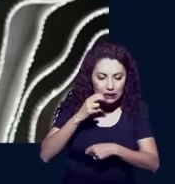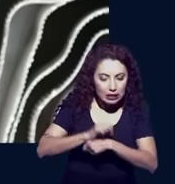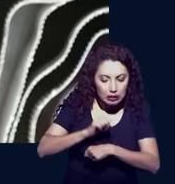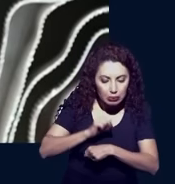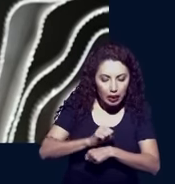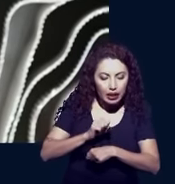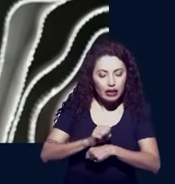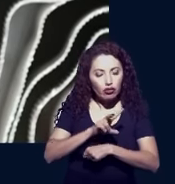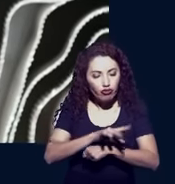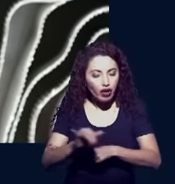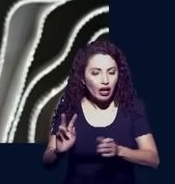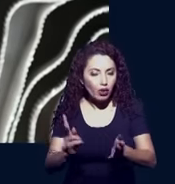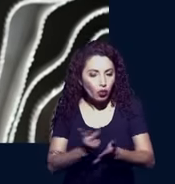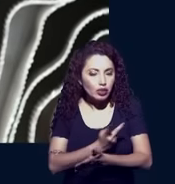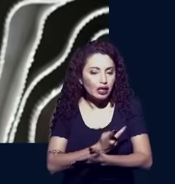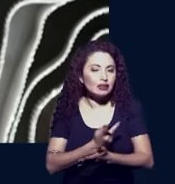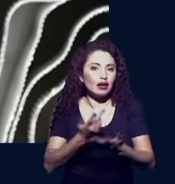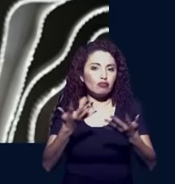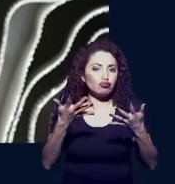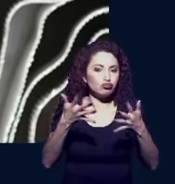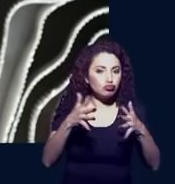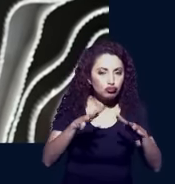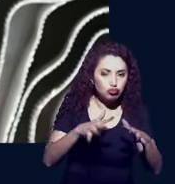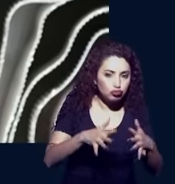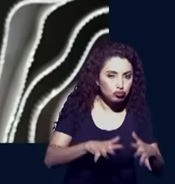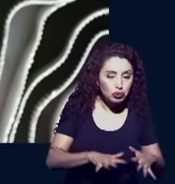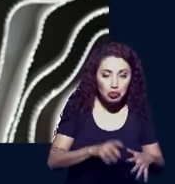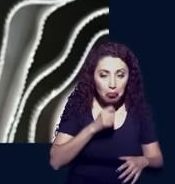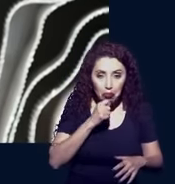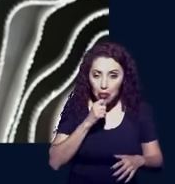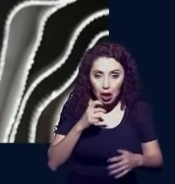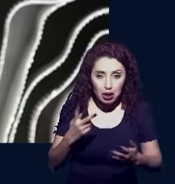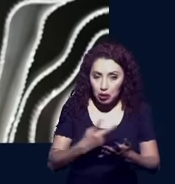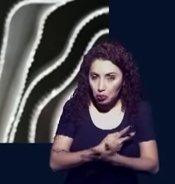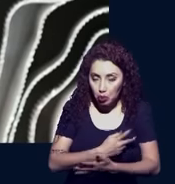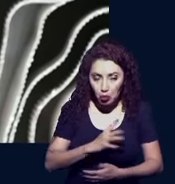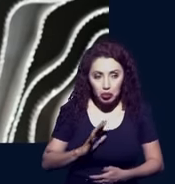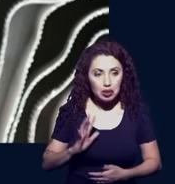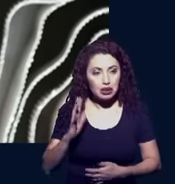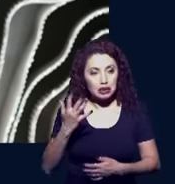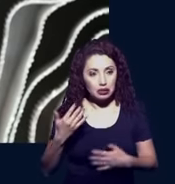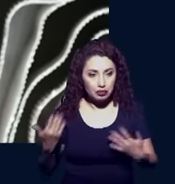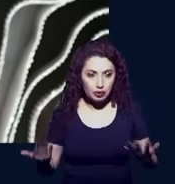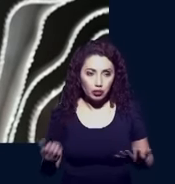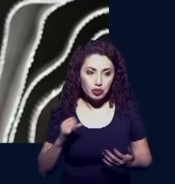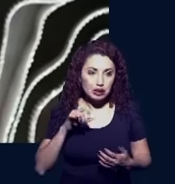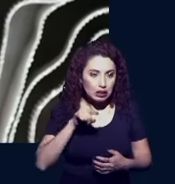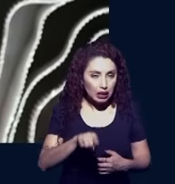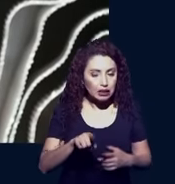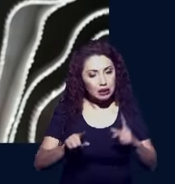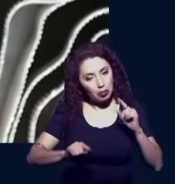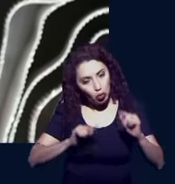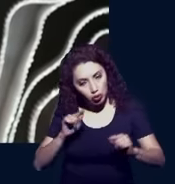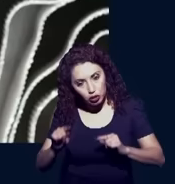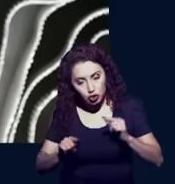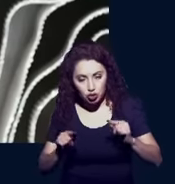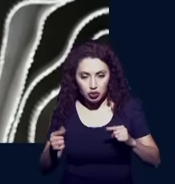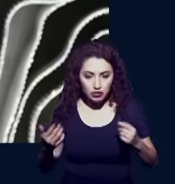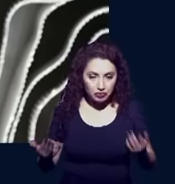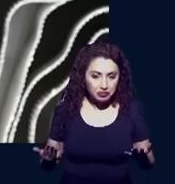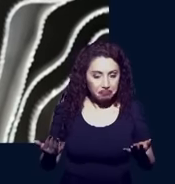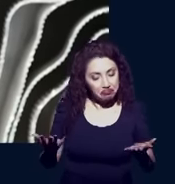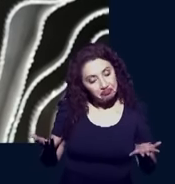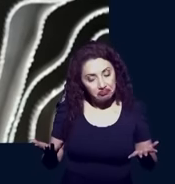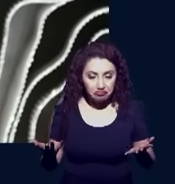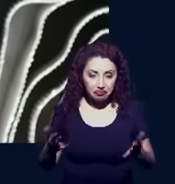recessão fosse acontecer e ela não aconteceu até o momento né então se esse por exemplo fosse um dos motivos eh paraa frente a gente